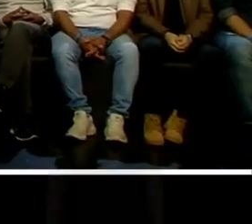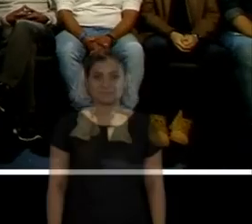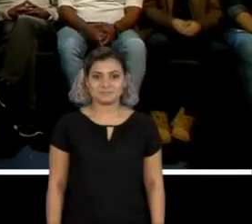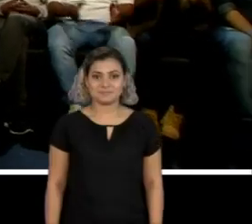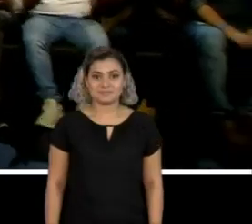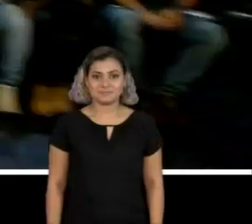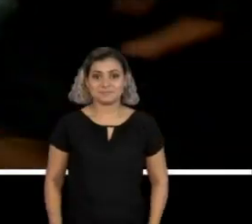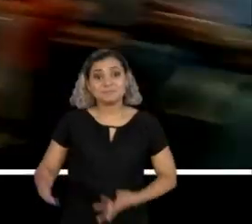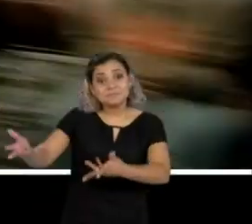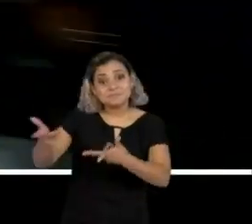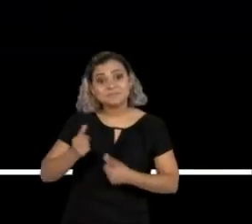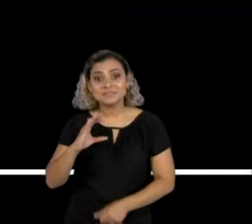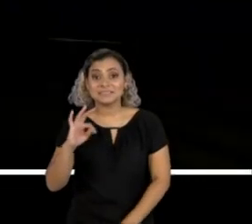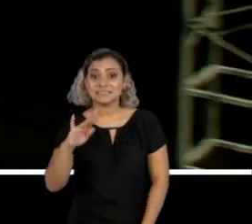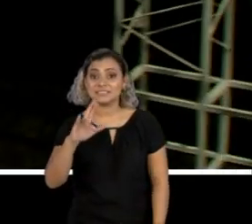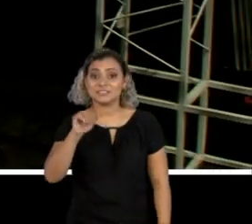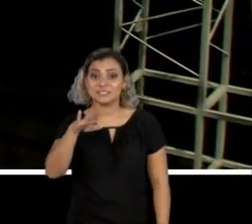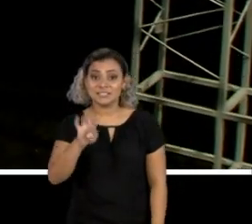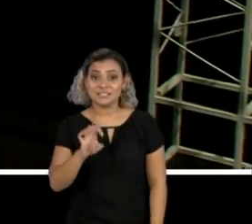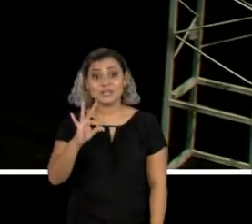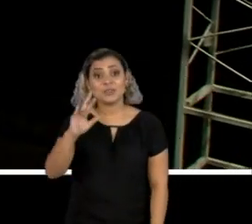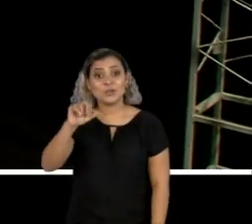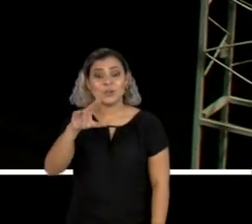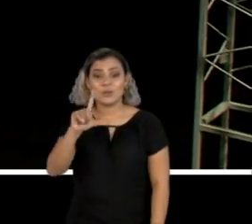Cristiane Torlone.